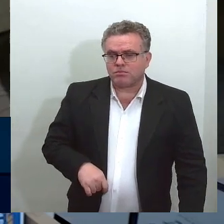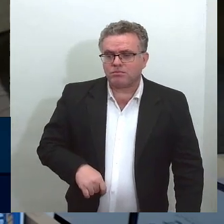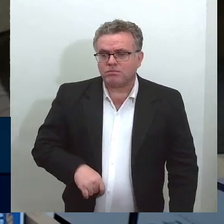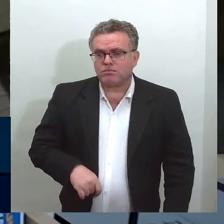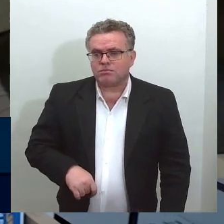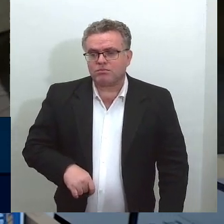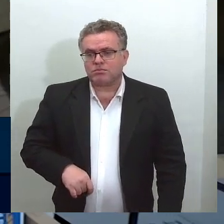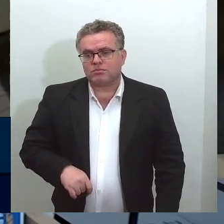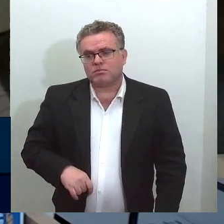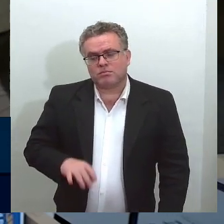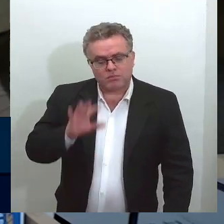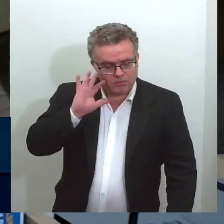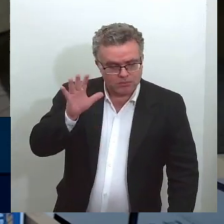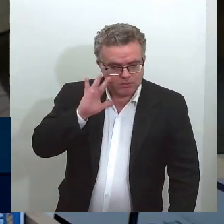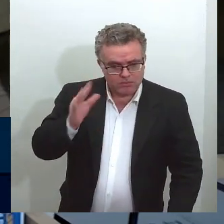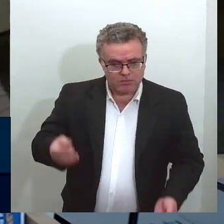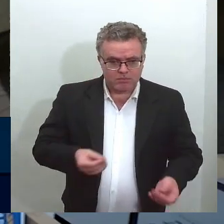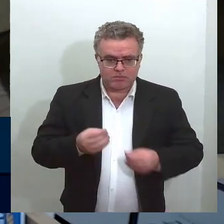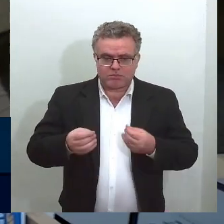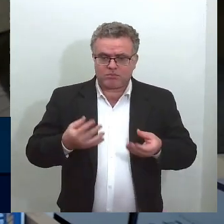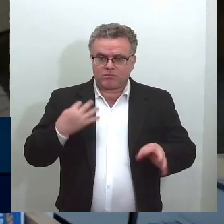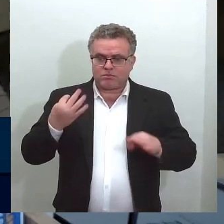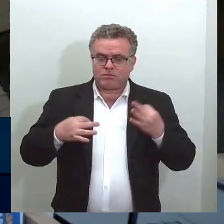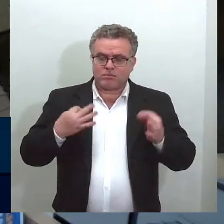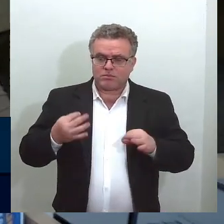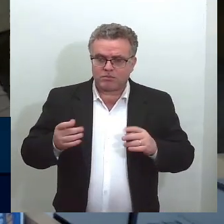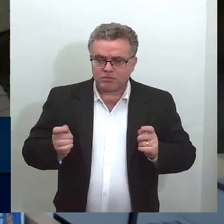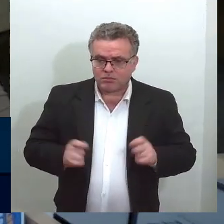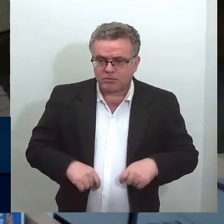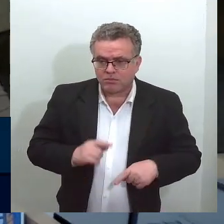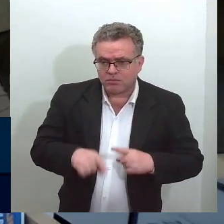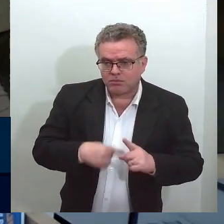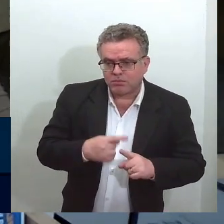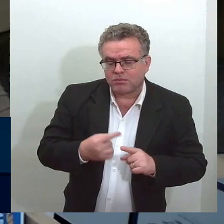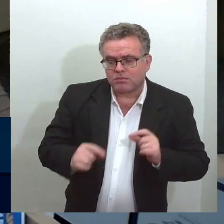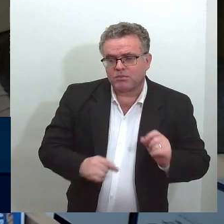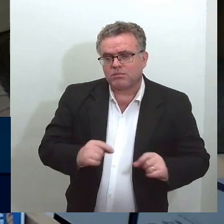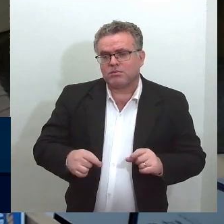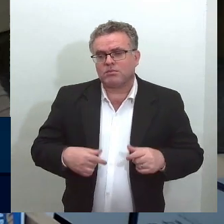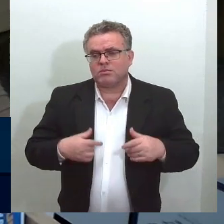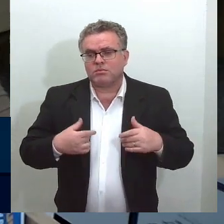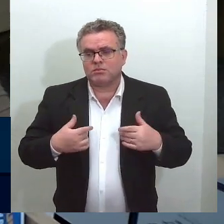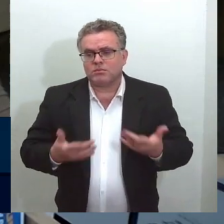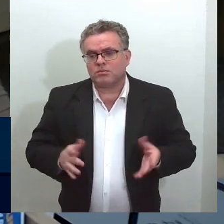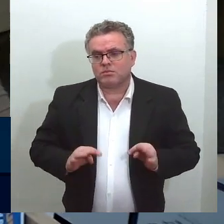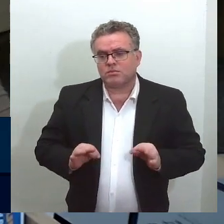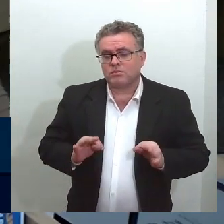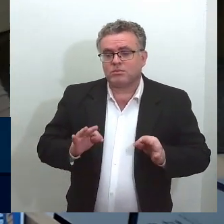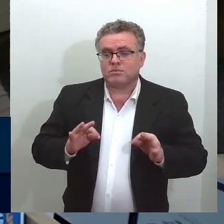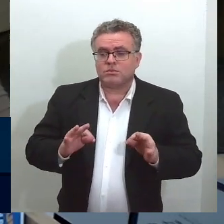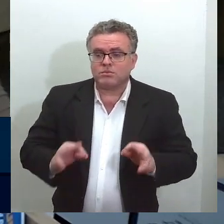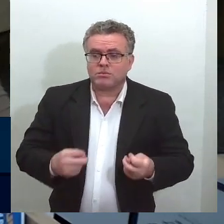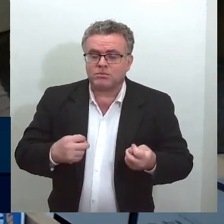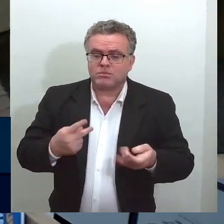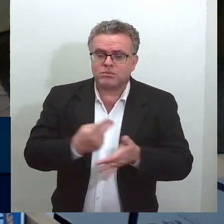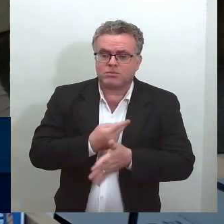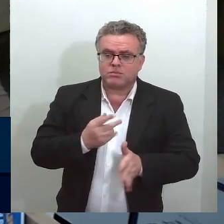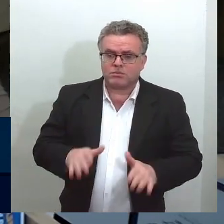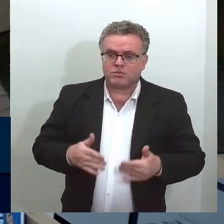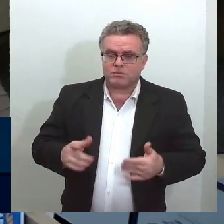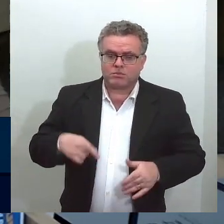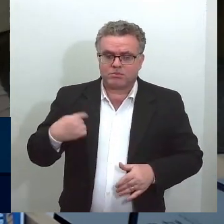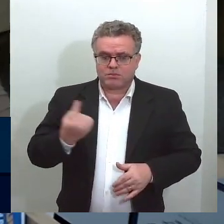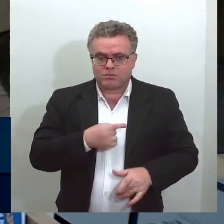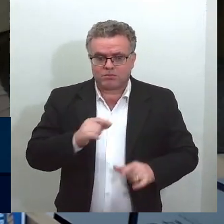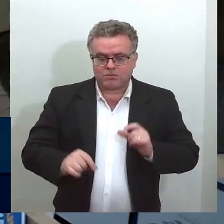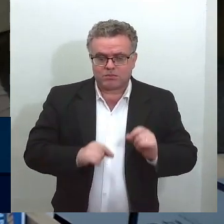na geração de emprego e renda, enfim, né, em tudo que a gente está vendo. A gente anda hoje na orla de Aracaju, a cidade,